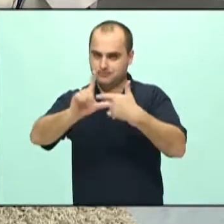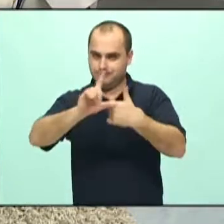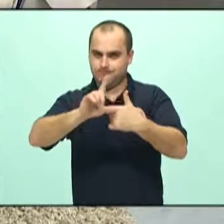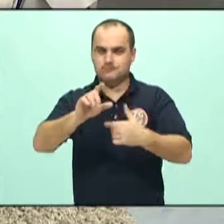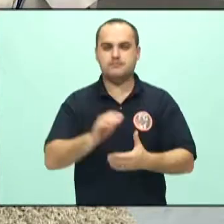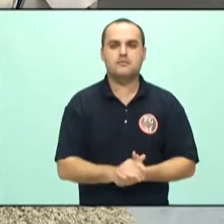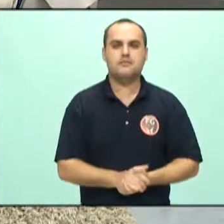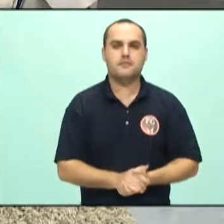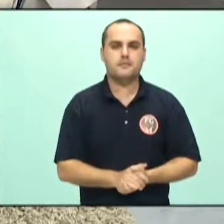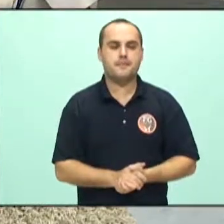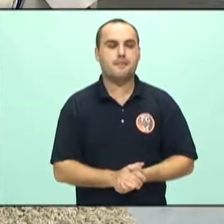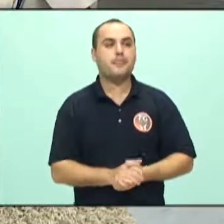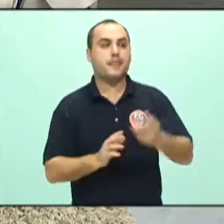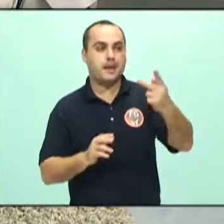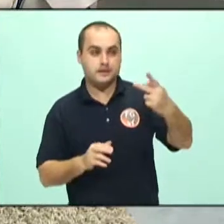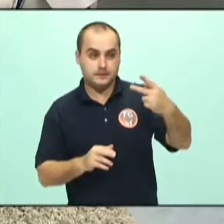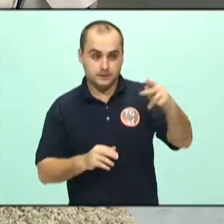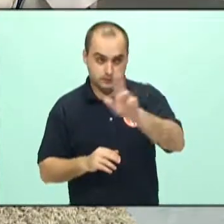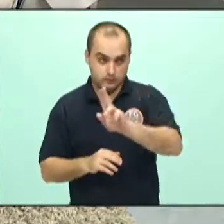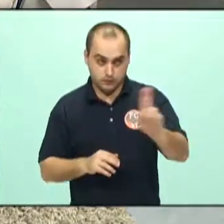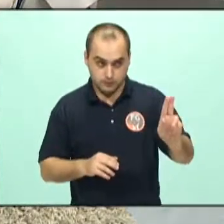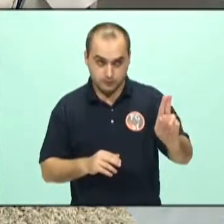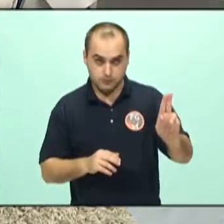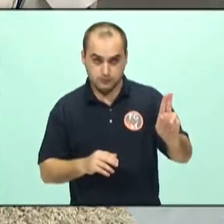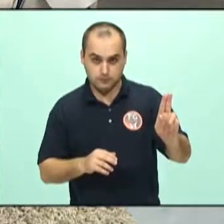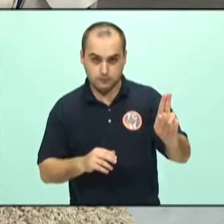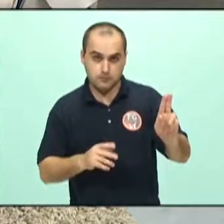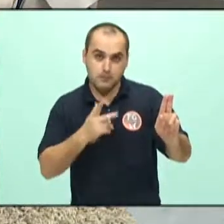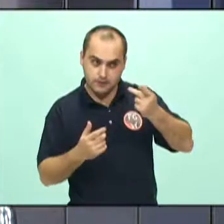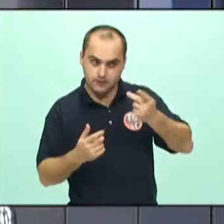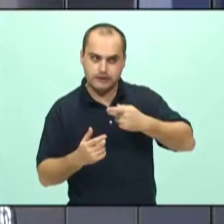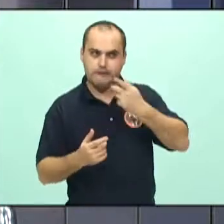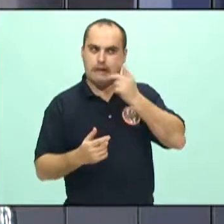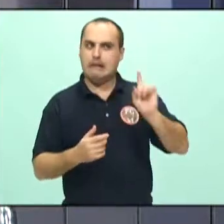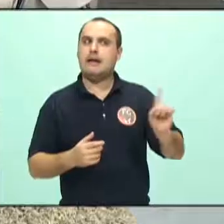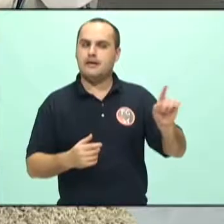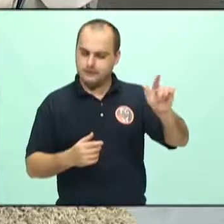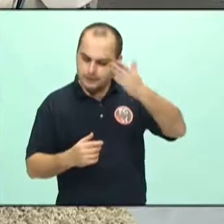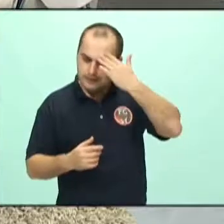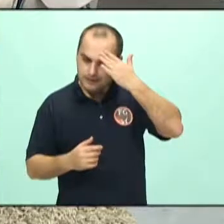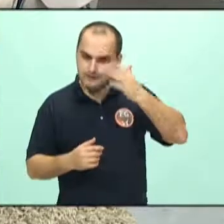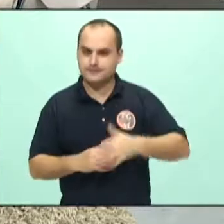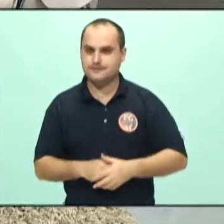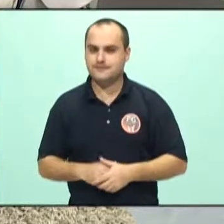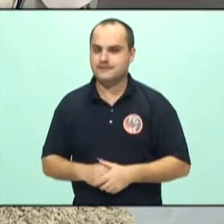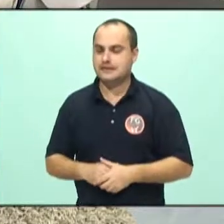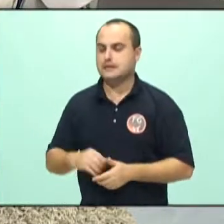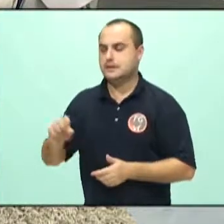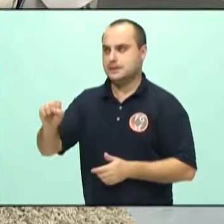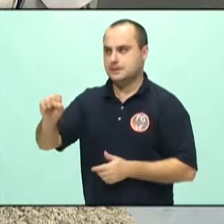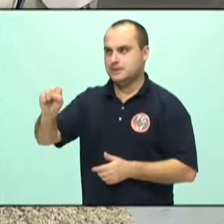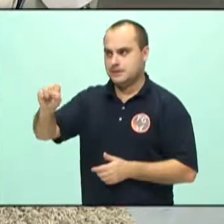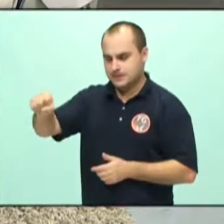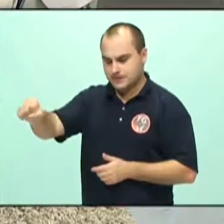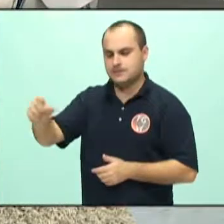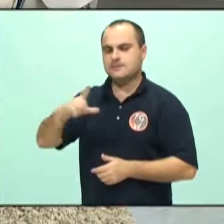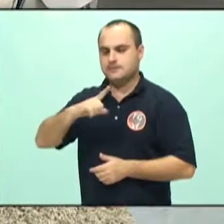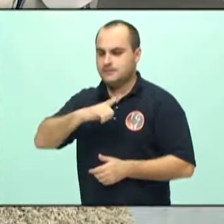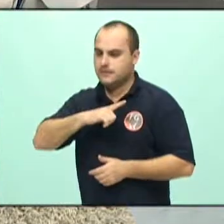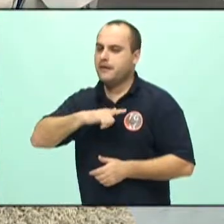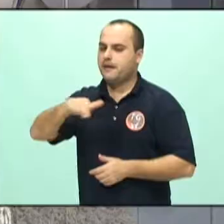esteve presente aqui nessa audiência e isso há muitos anos vem sendo discutido na nossa